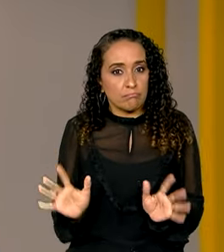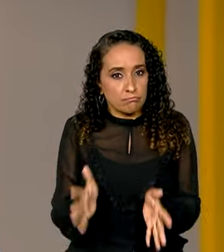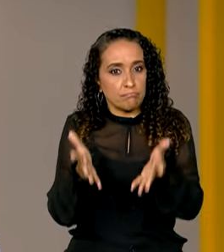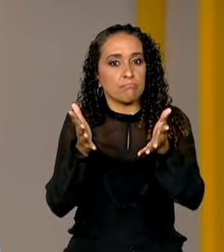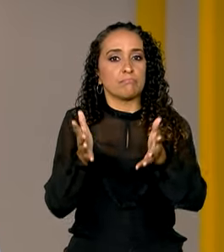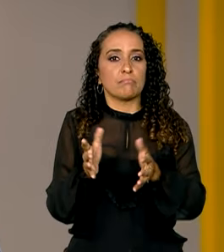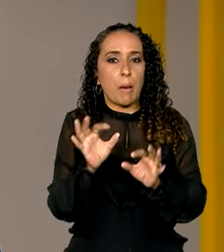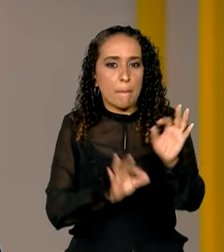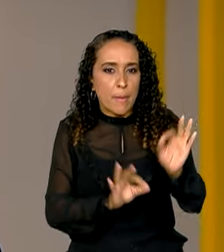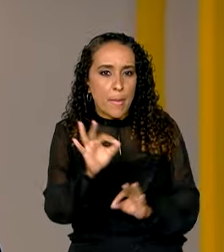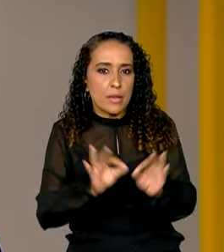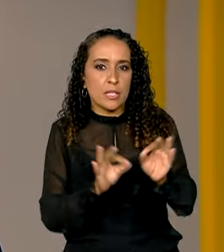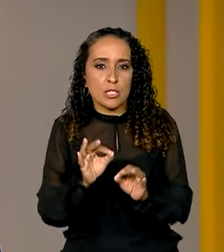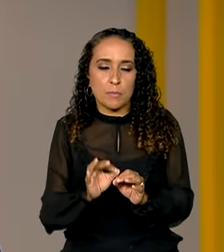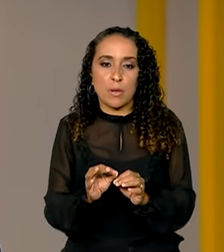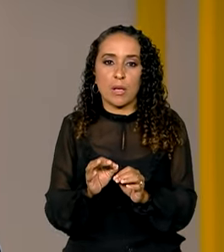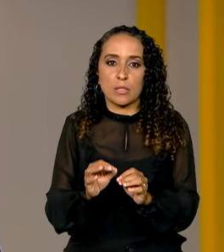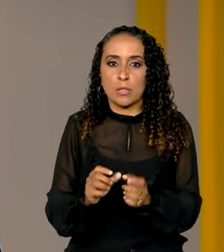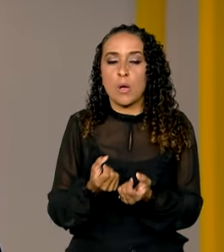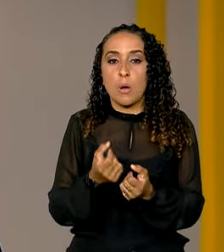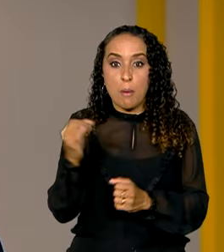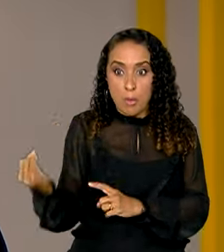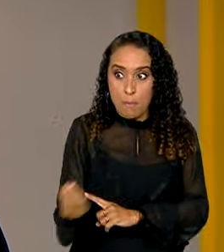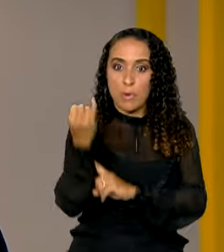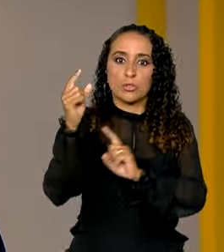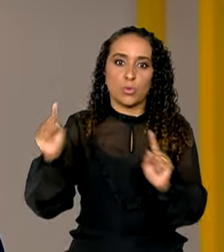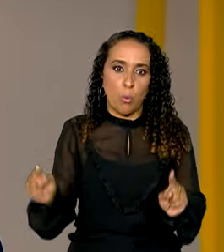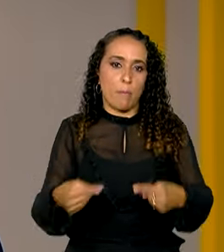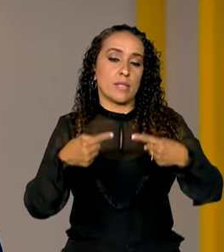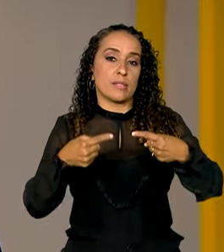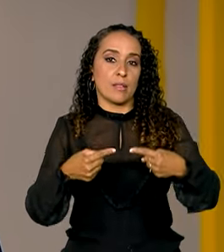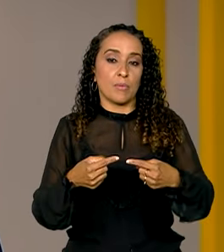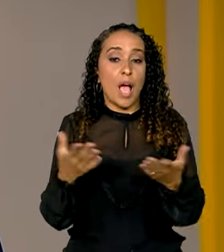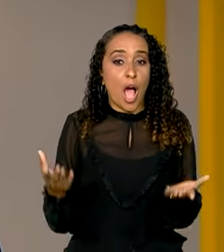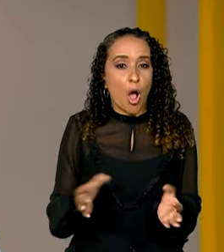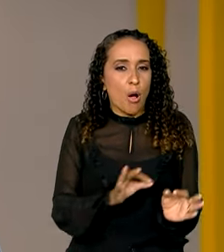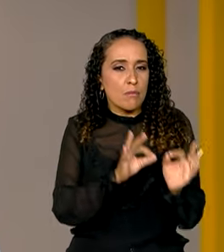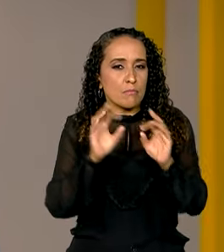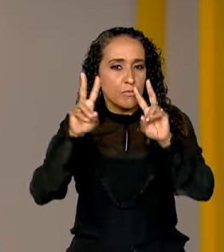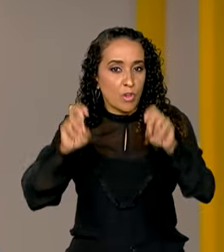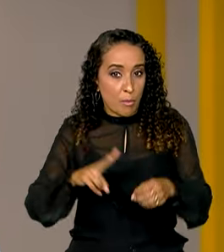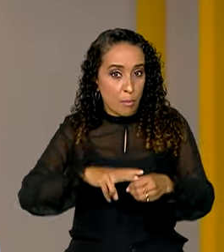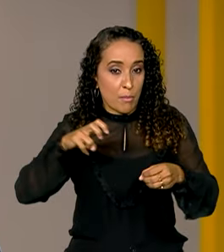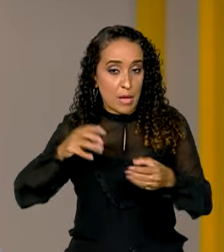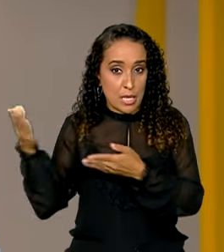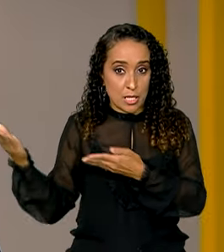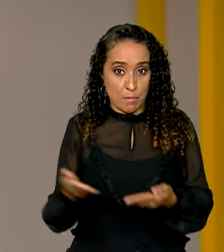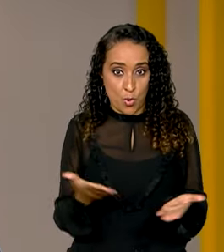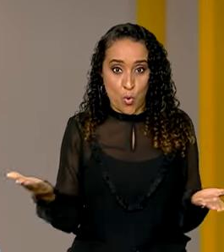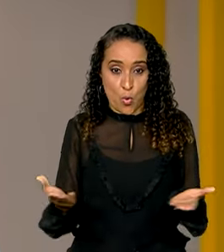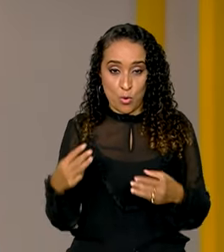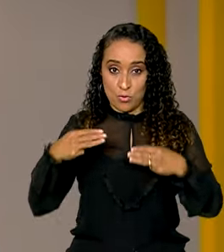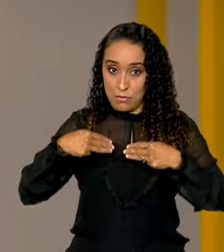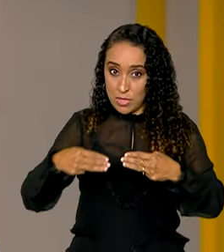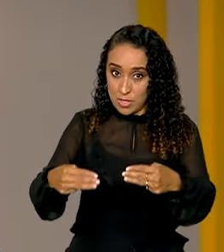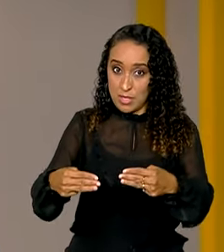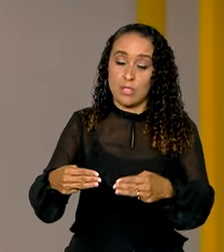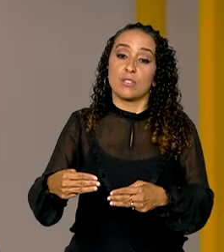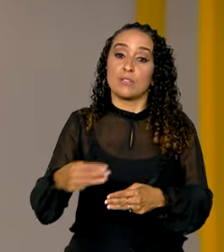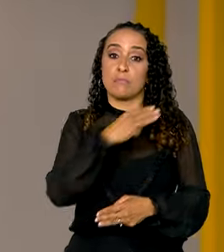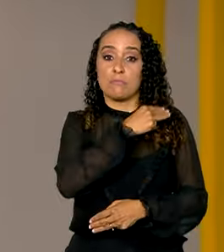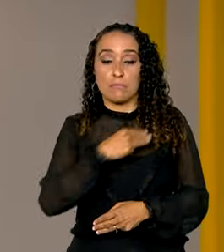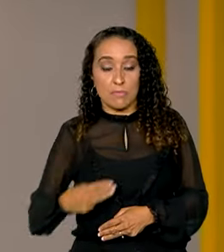incentivo na preparação para as grandes competições. Para tratar do assunto, a Voz do Brasil recebeu o ministro do esporte,